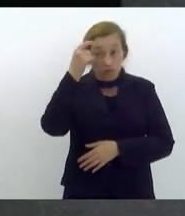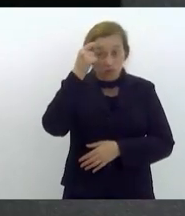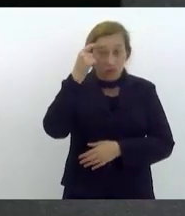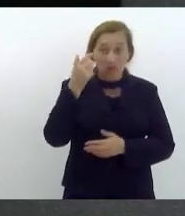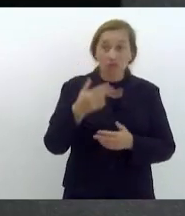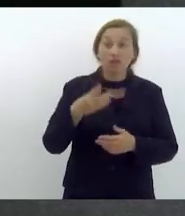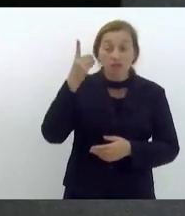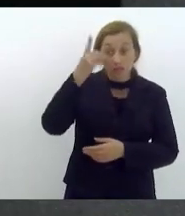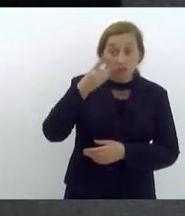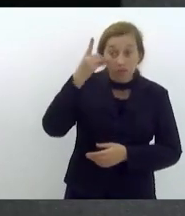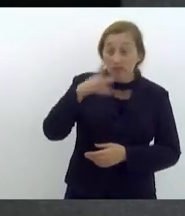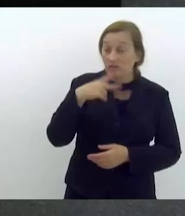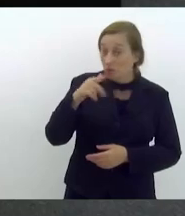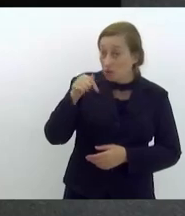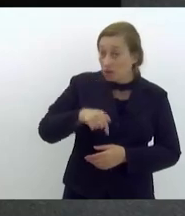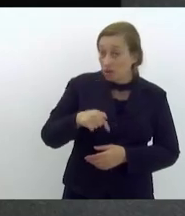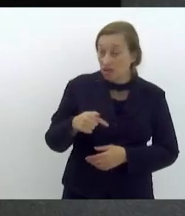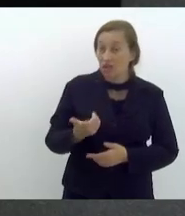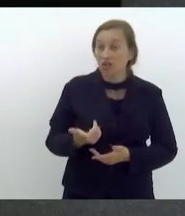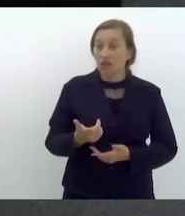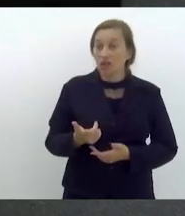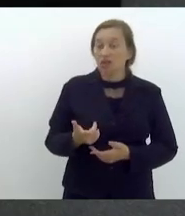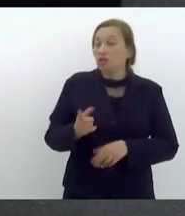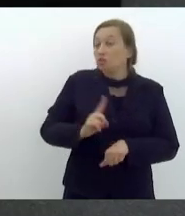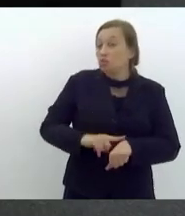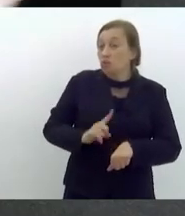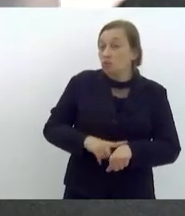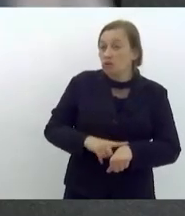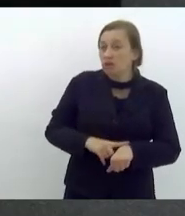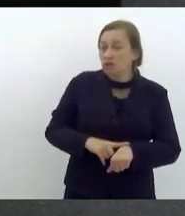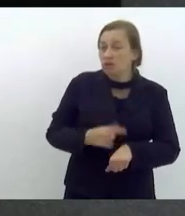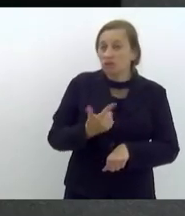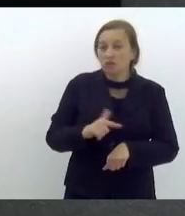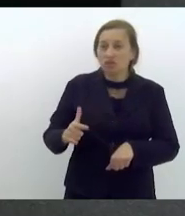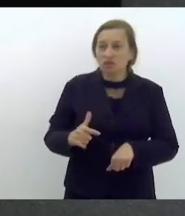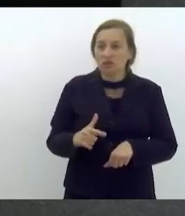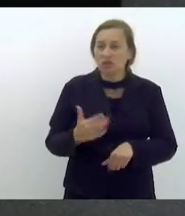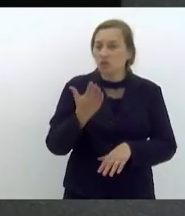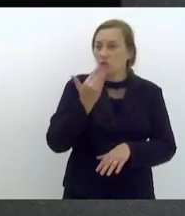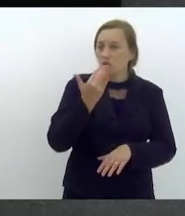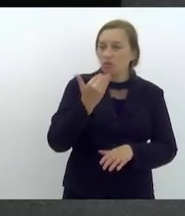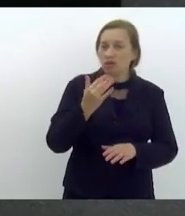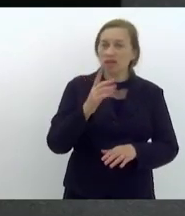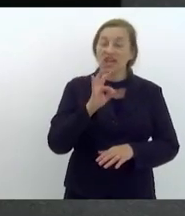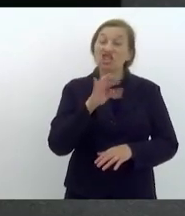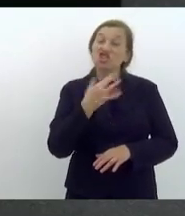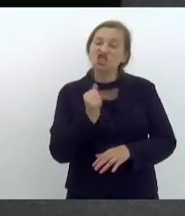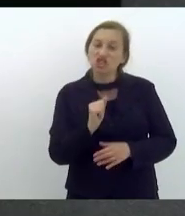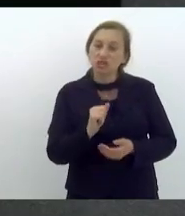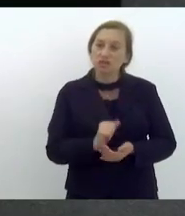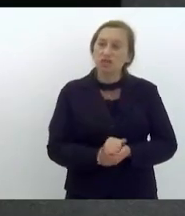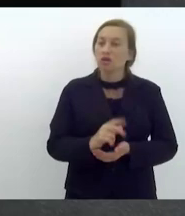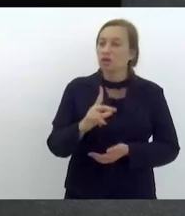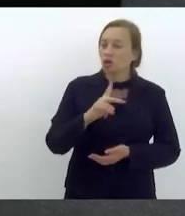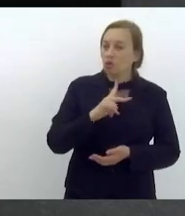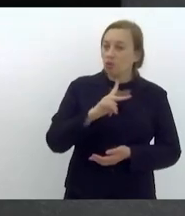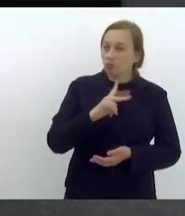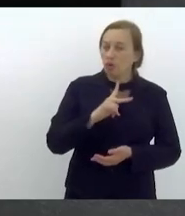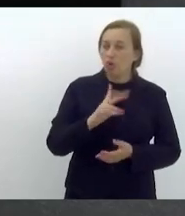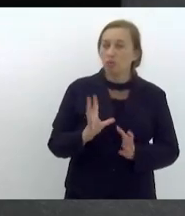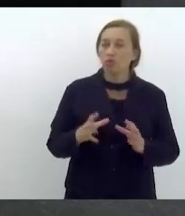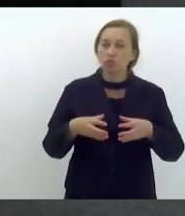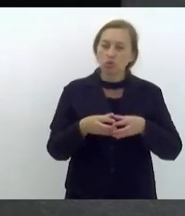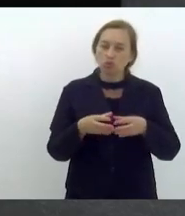tanto Deputado colocou aqui ela se daria a partir do momento que não tivesse mais esse tipo de alimento nas cantinas que é o próprio corpo de